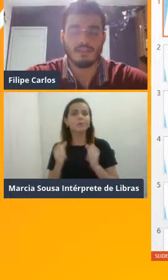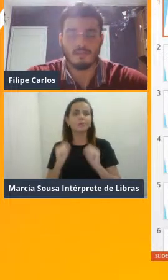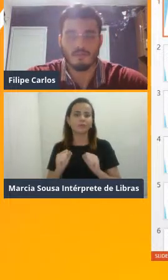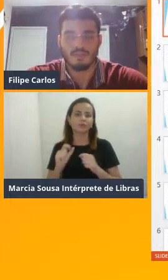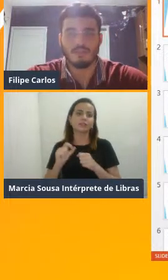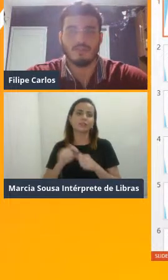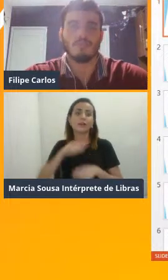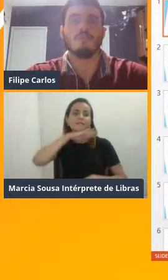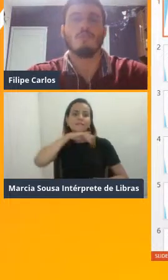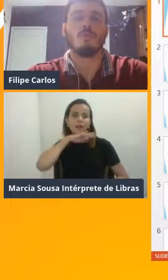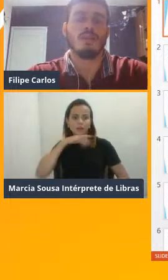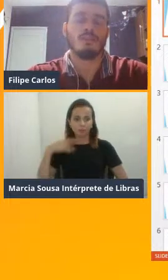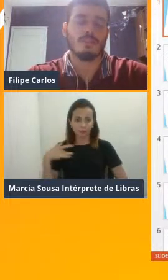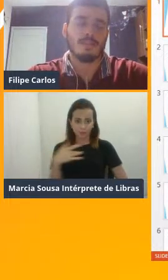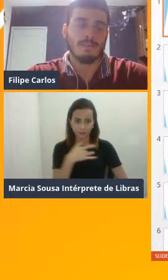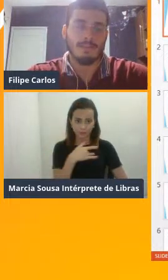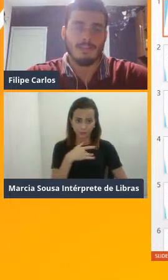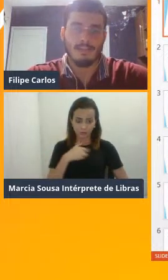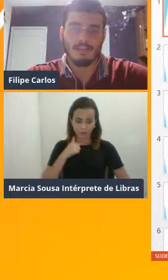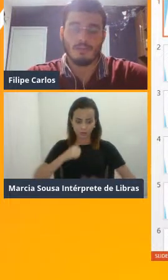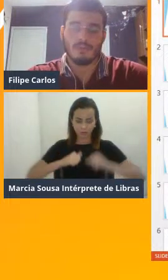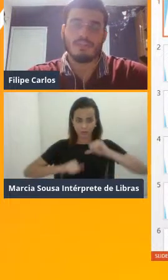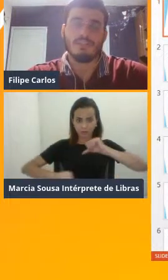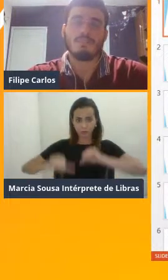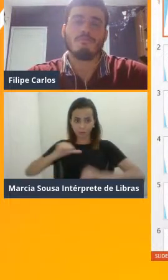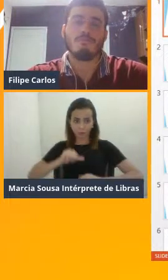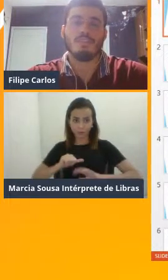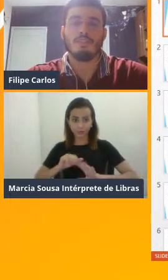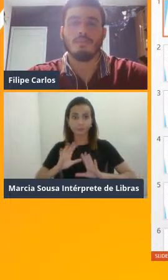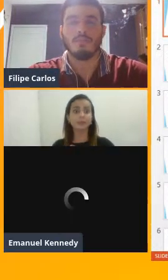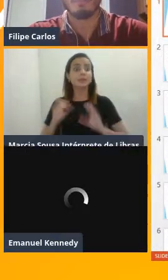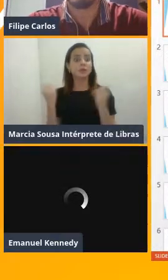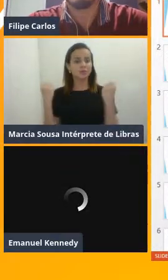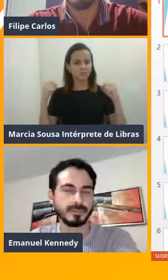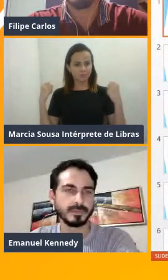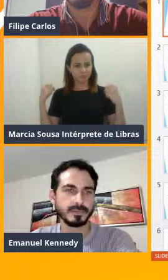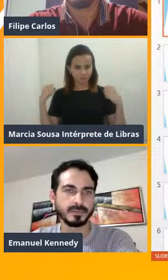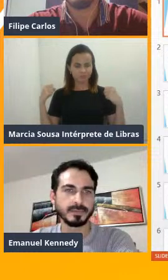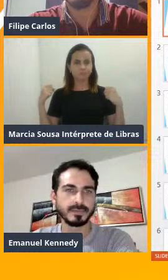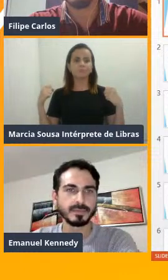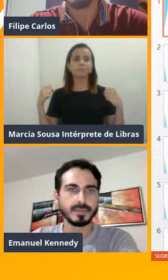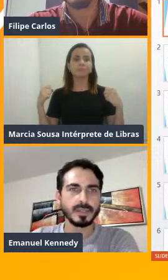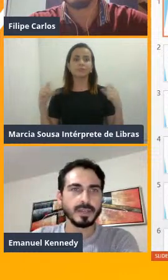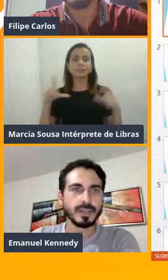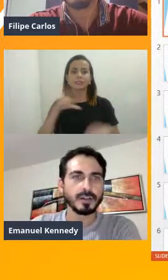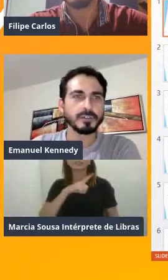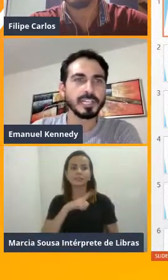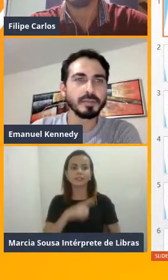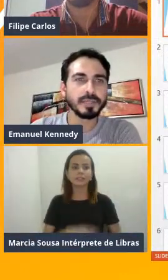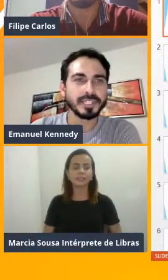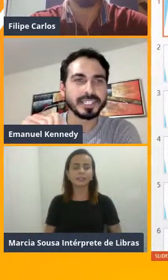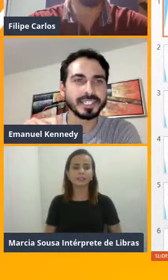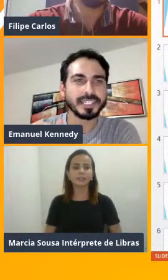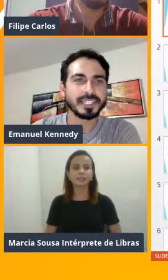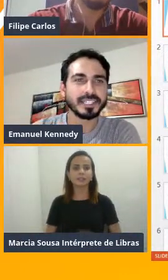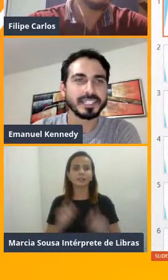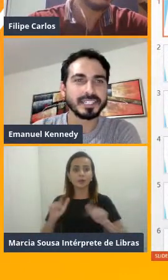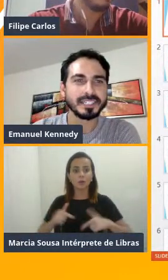dessa substância no nosso corpo, certo? E o exercício físico, ele tem uma atuação